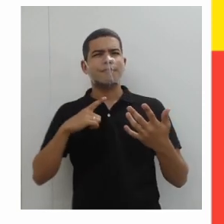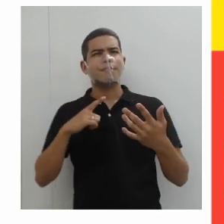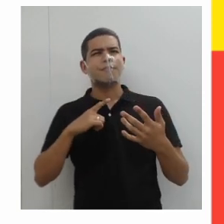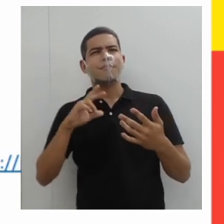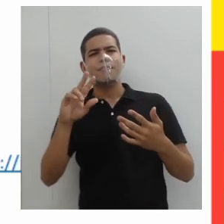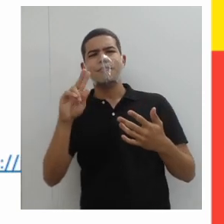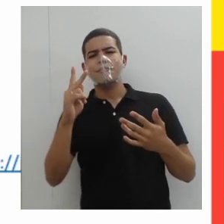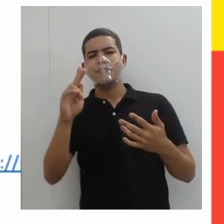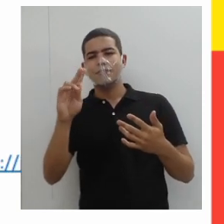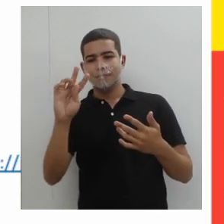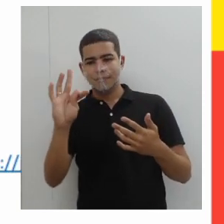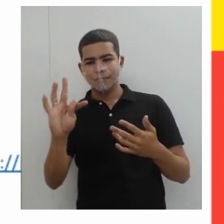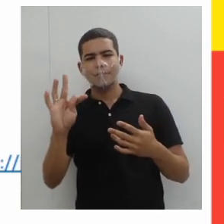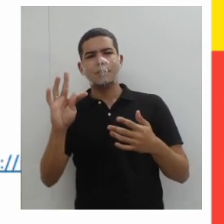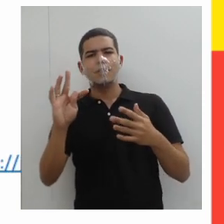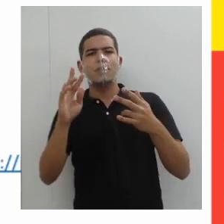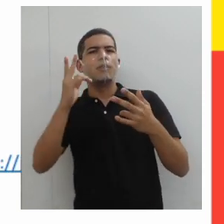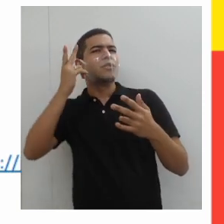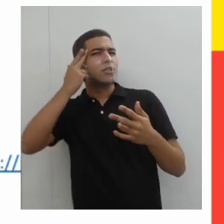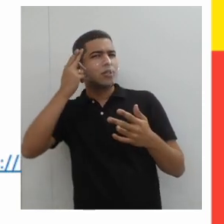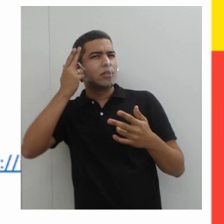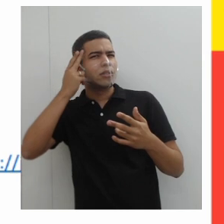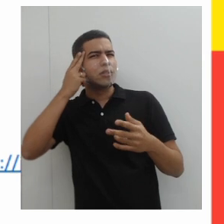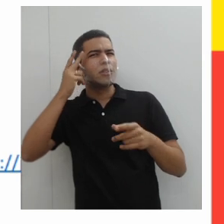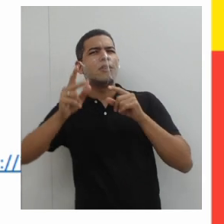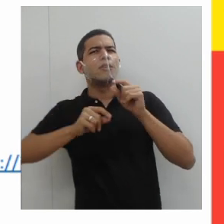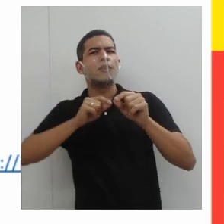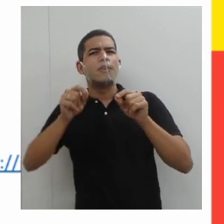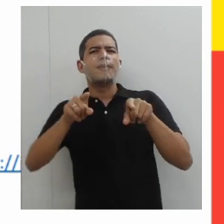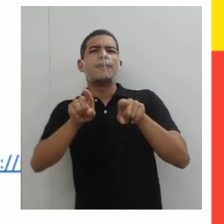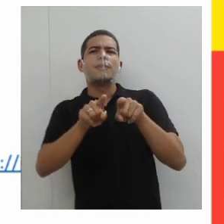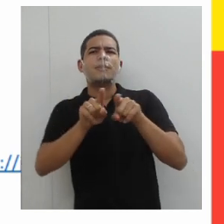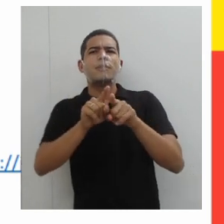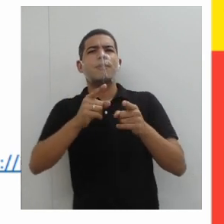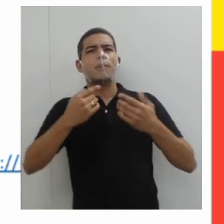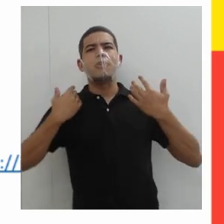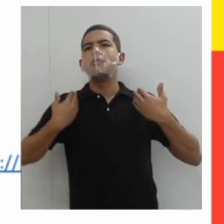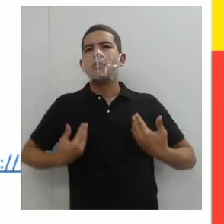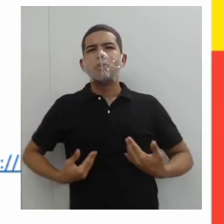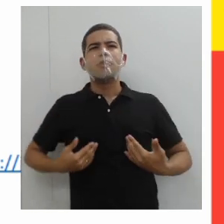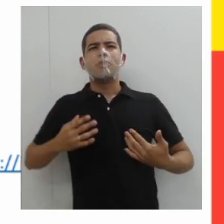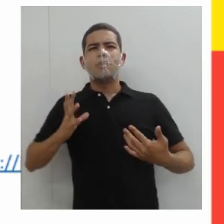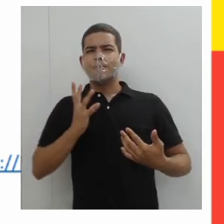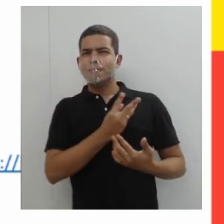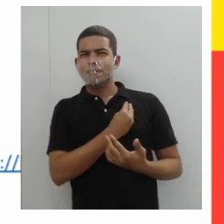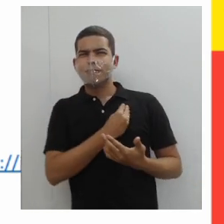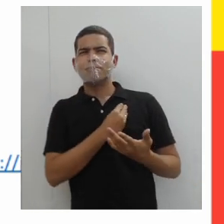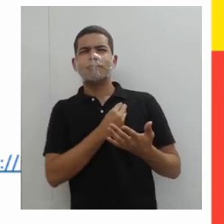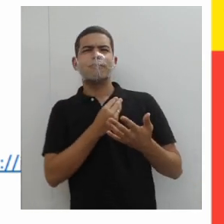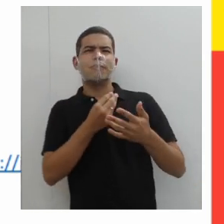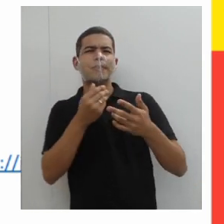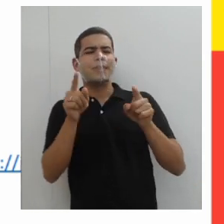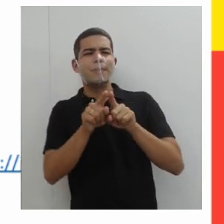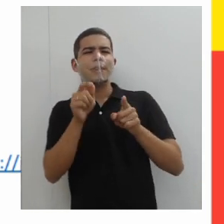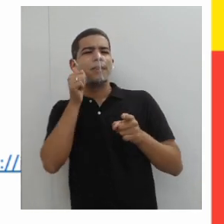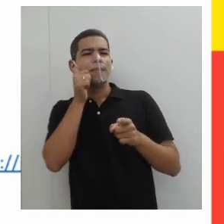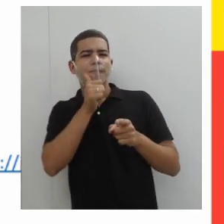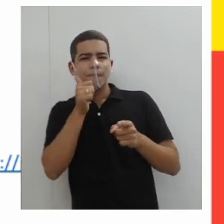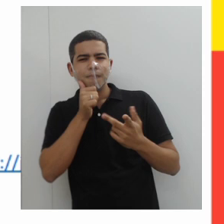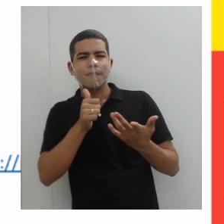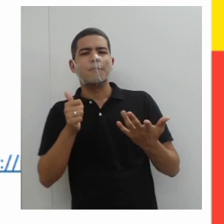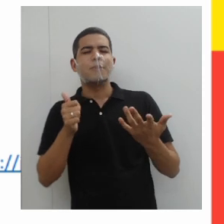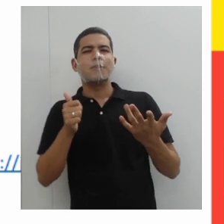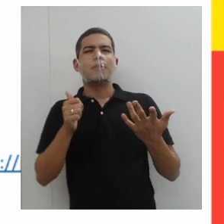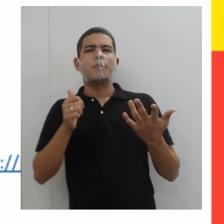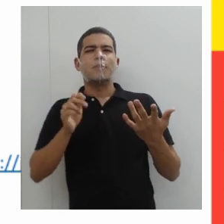heteronormatividade, tá certo? A heteronormatividade e a marginalização dos corpos trans, corpos travestis e mulheres